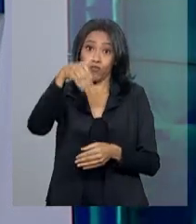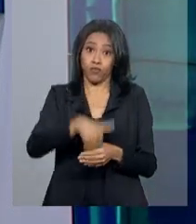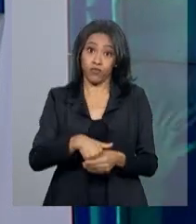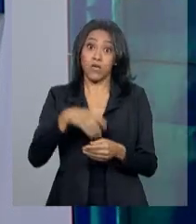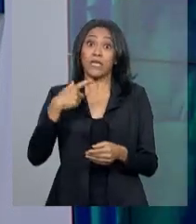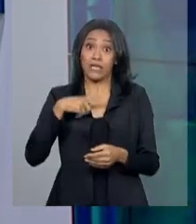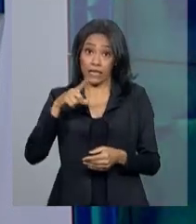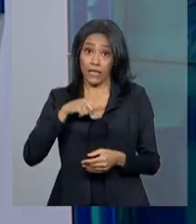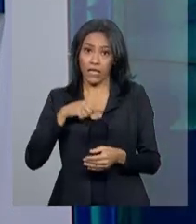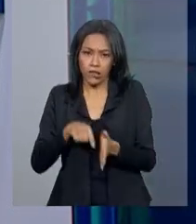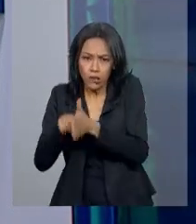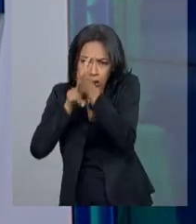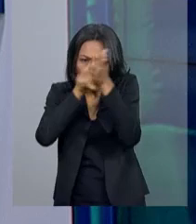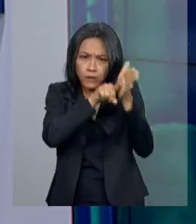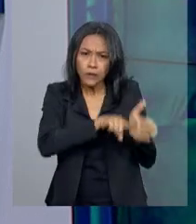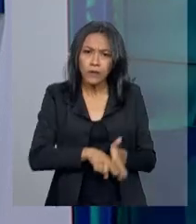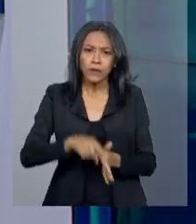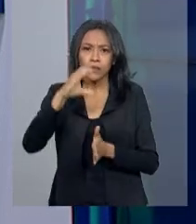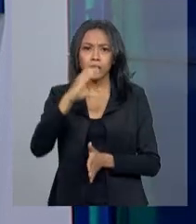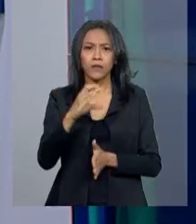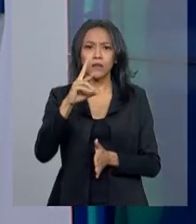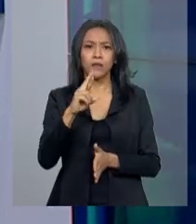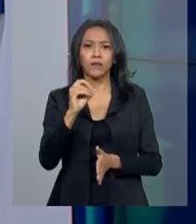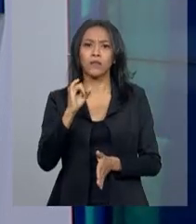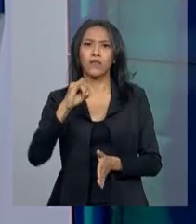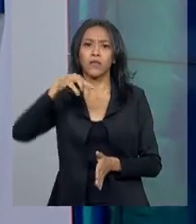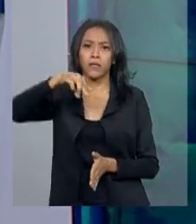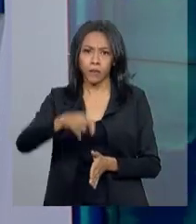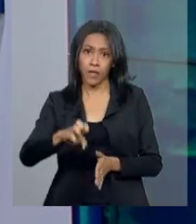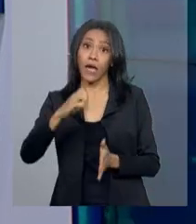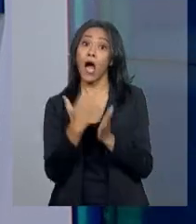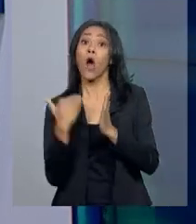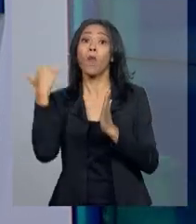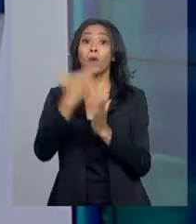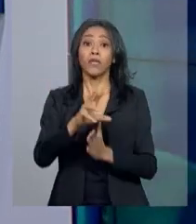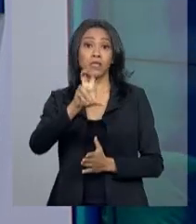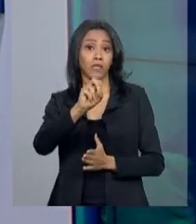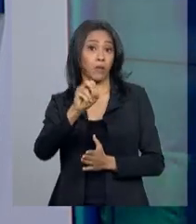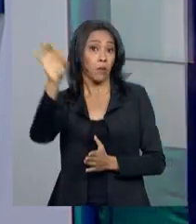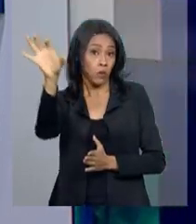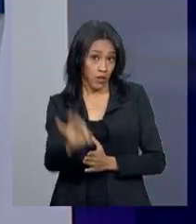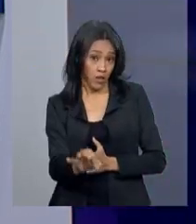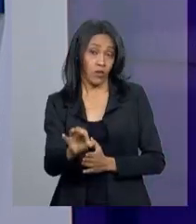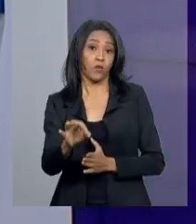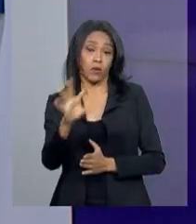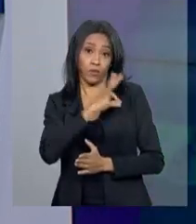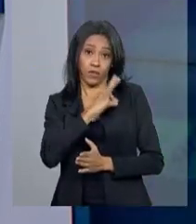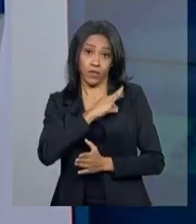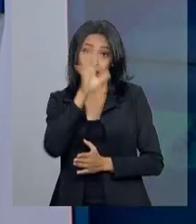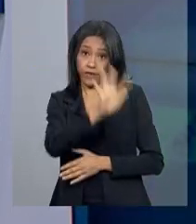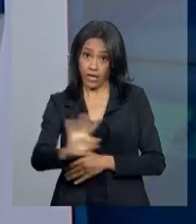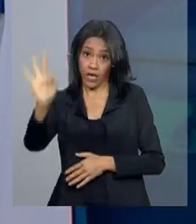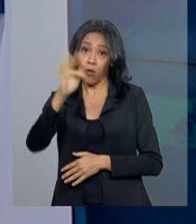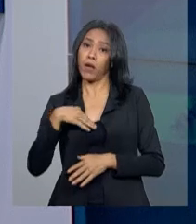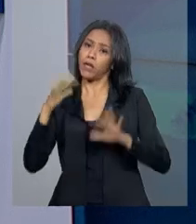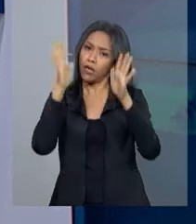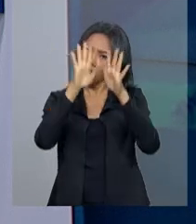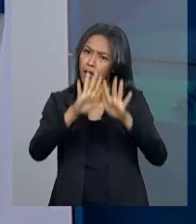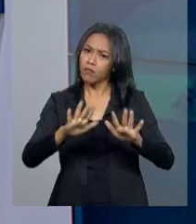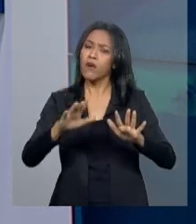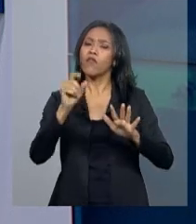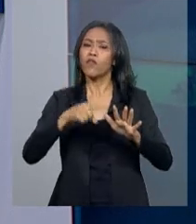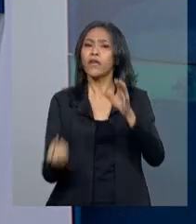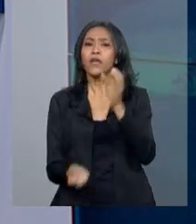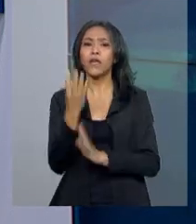crimes eleitorais aumenta em 50%, segundo a Polícia Federal. Para garantir que as eleições ocorram de forma pacífica, foi criado o